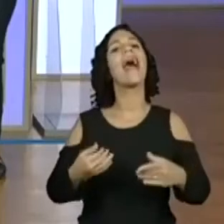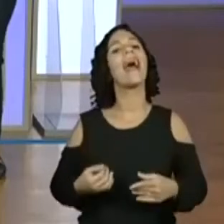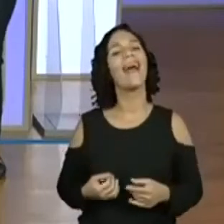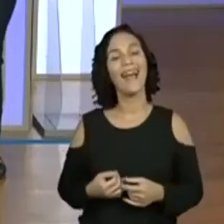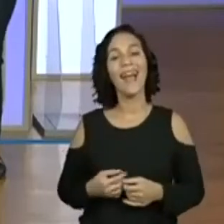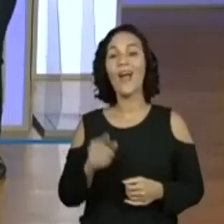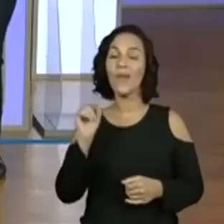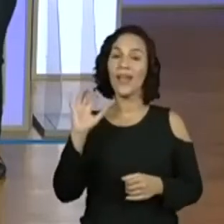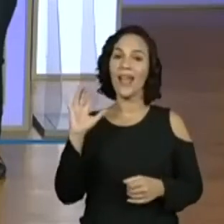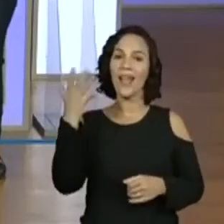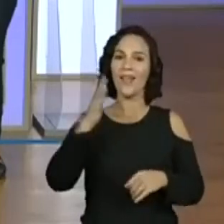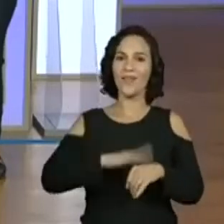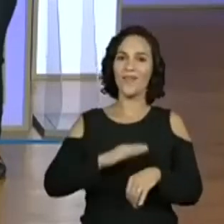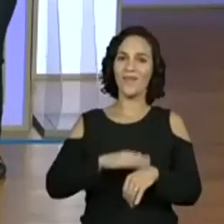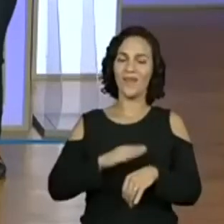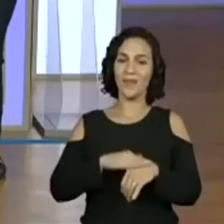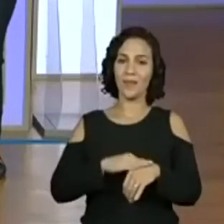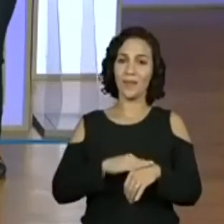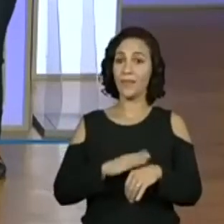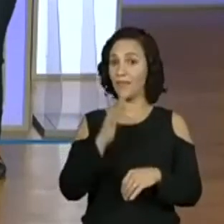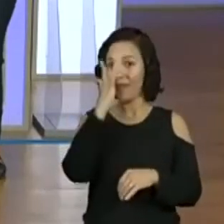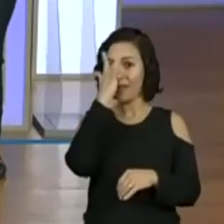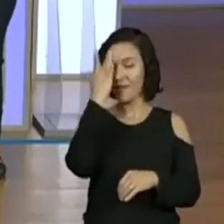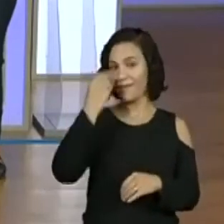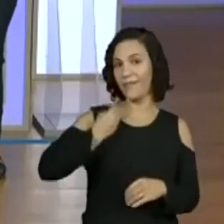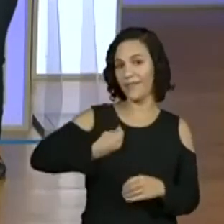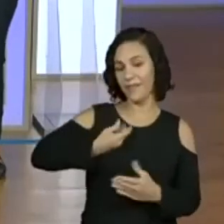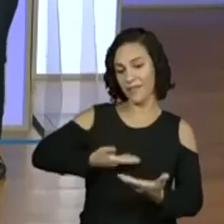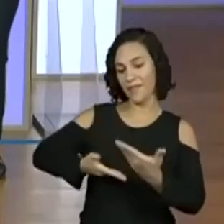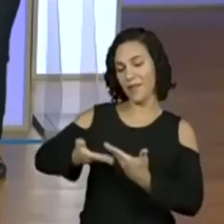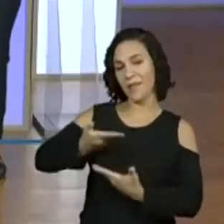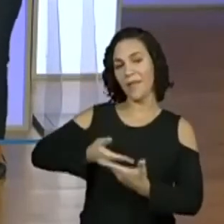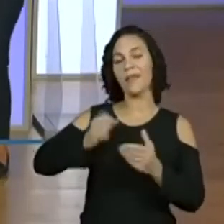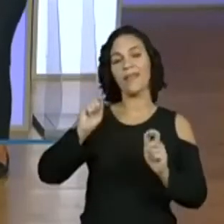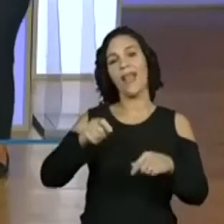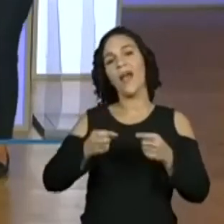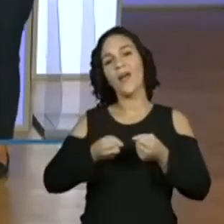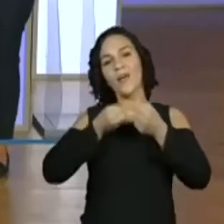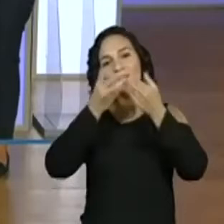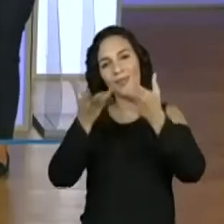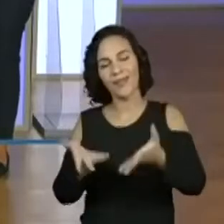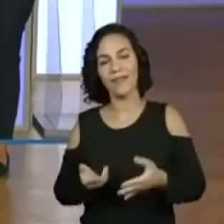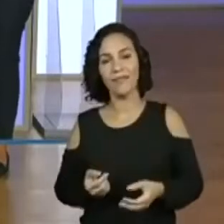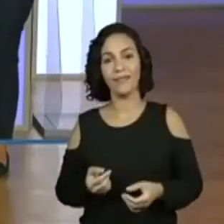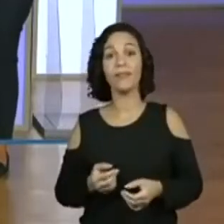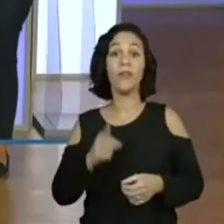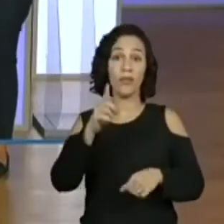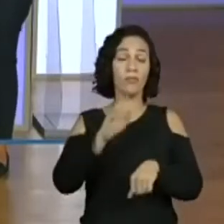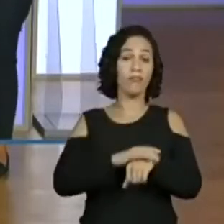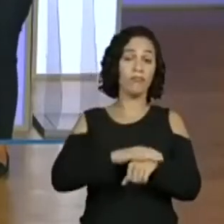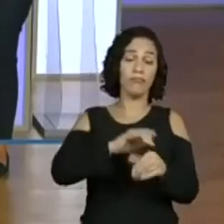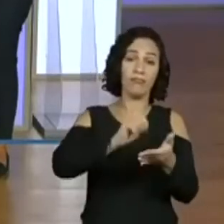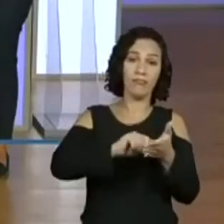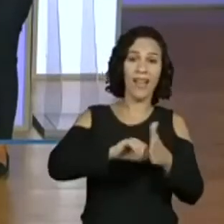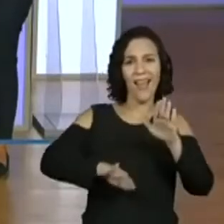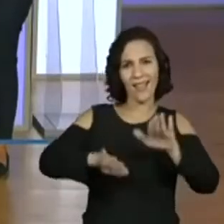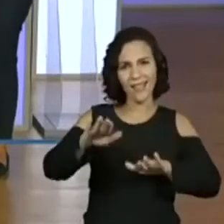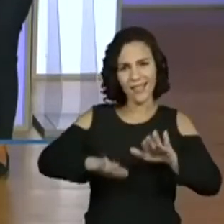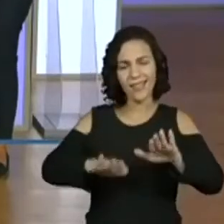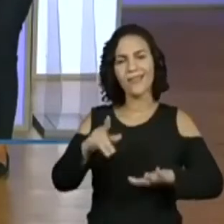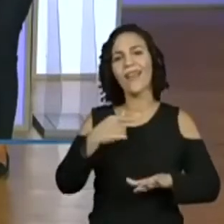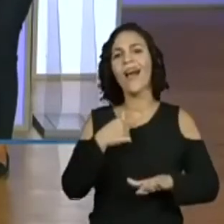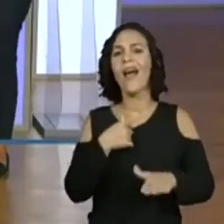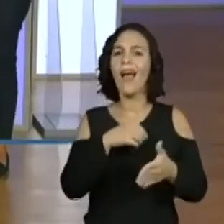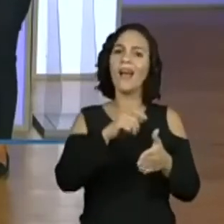aconteceu naquele momento e que só as pessoas que estavam envolvidas vão poder contar para você, mesmo que você faça o registro. A gente muitas vezes não faz